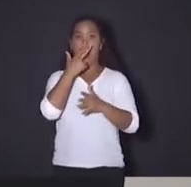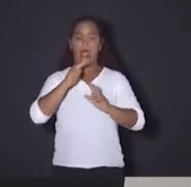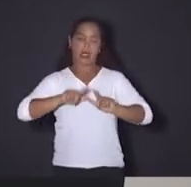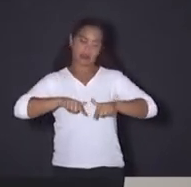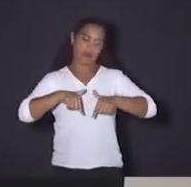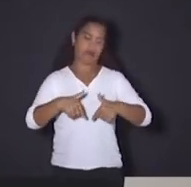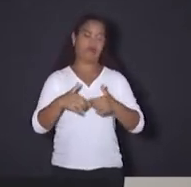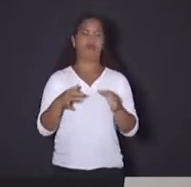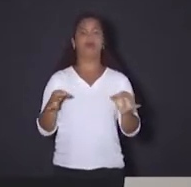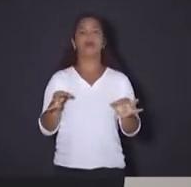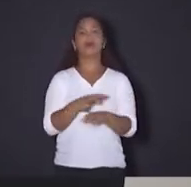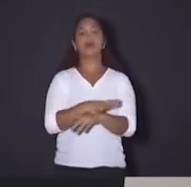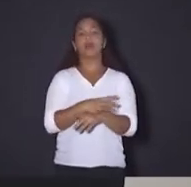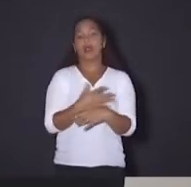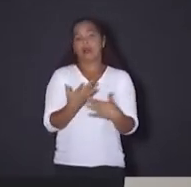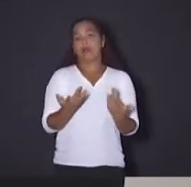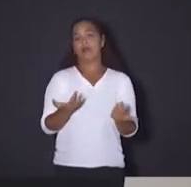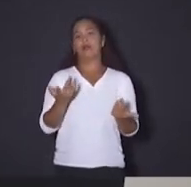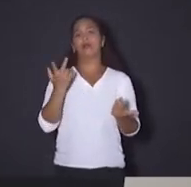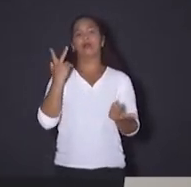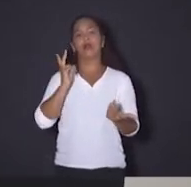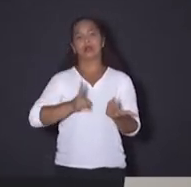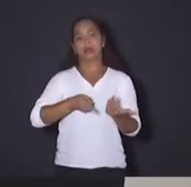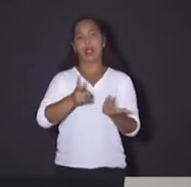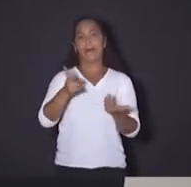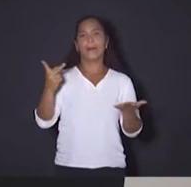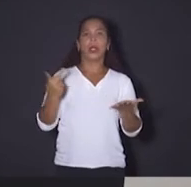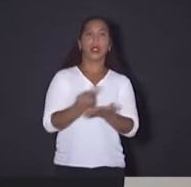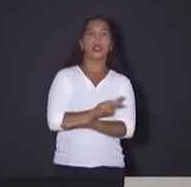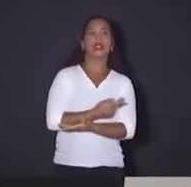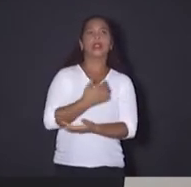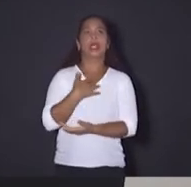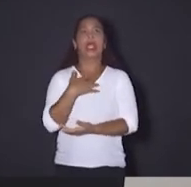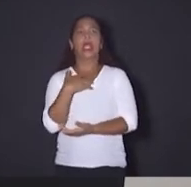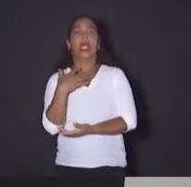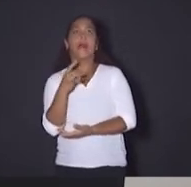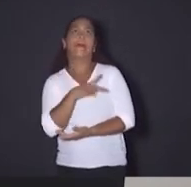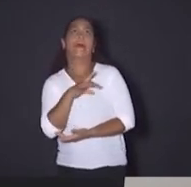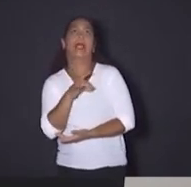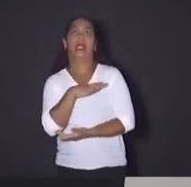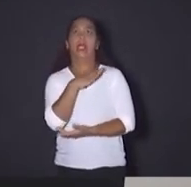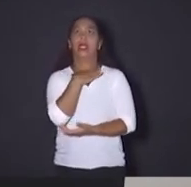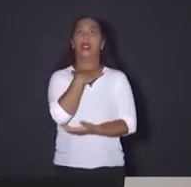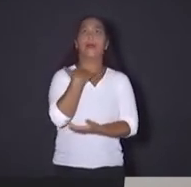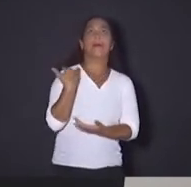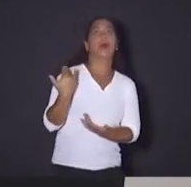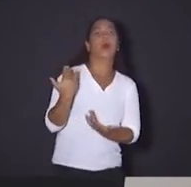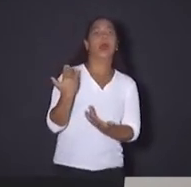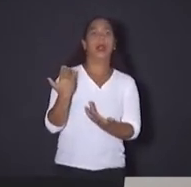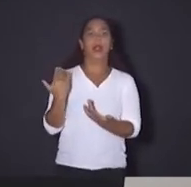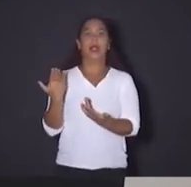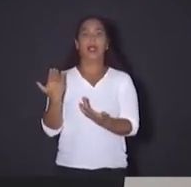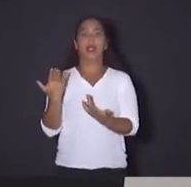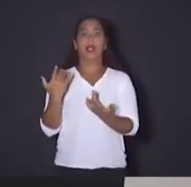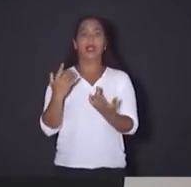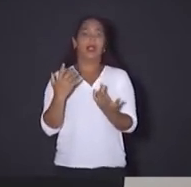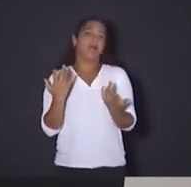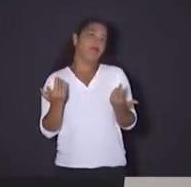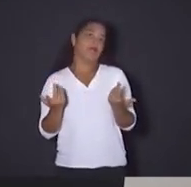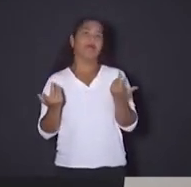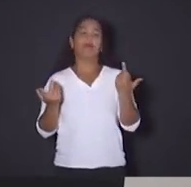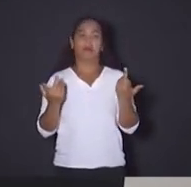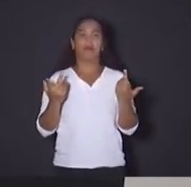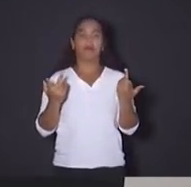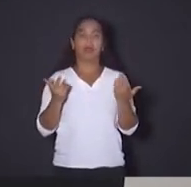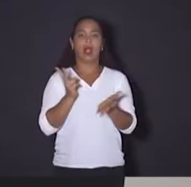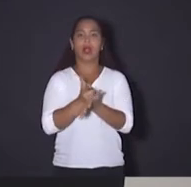preocupadas com a possibilidade real de morrer de forma violenta ao deixar suas casas é comum não